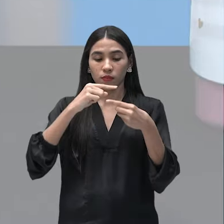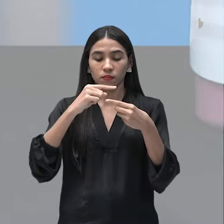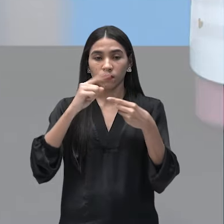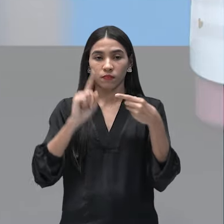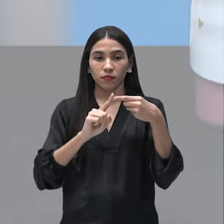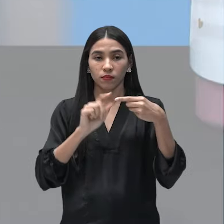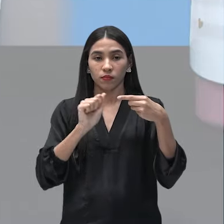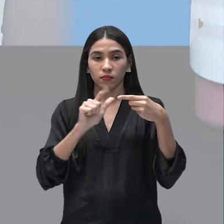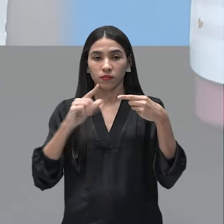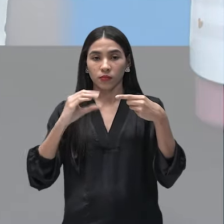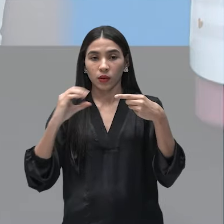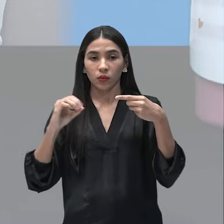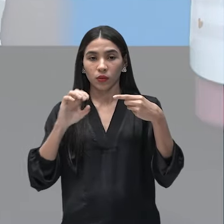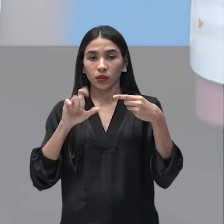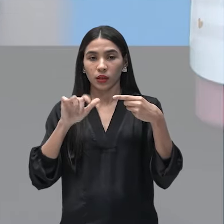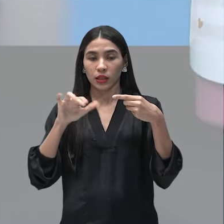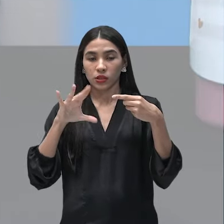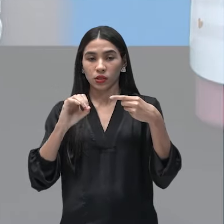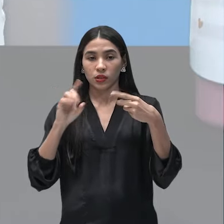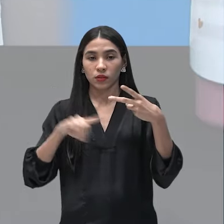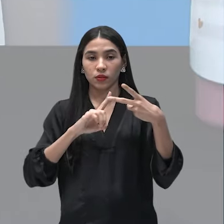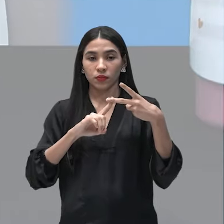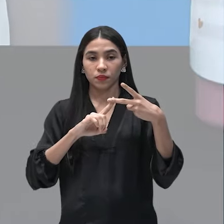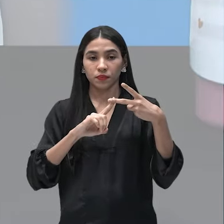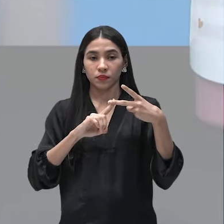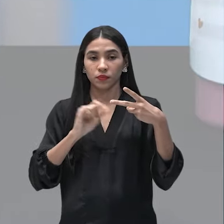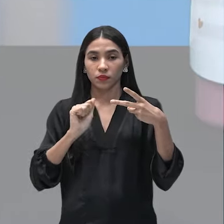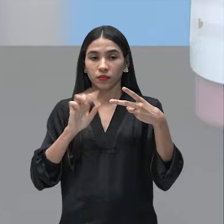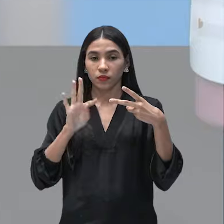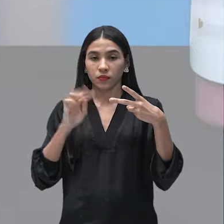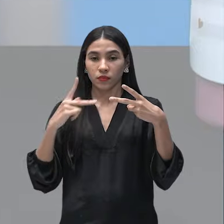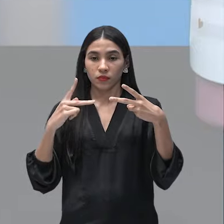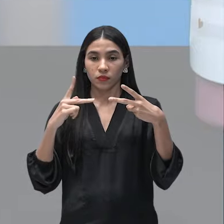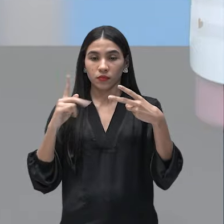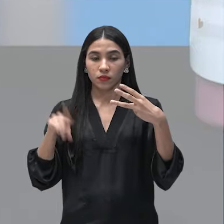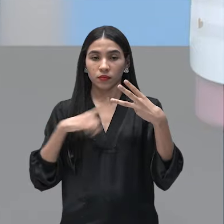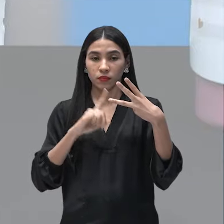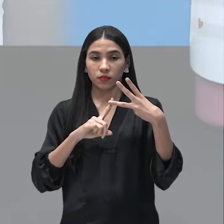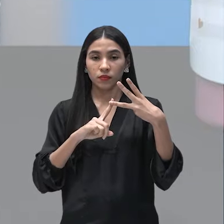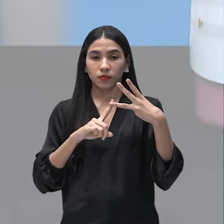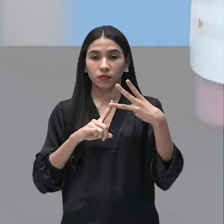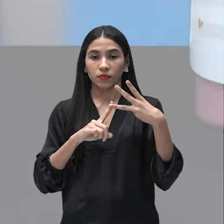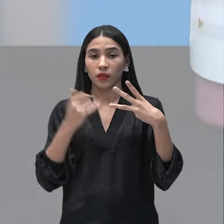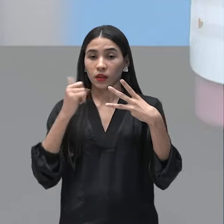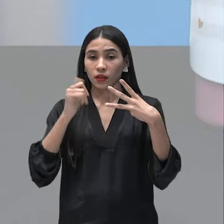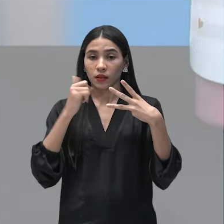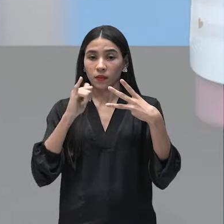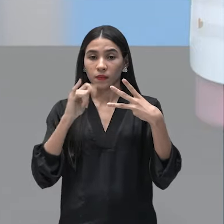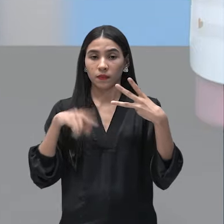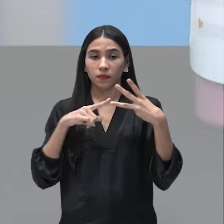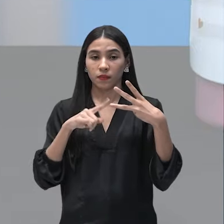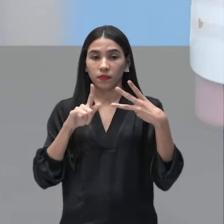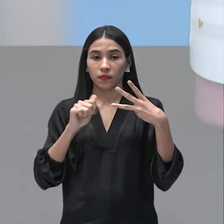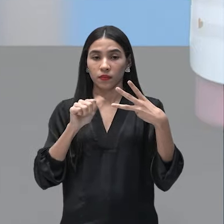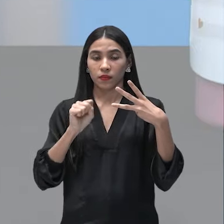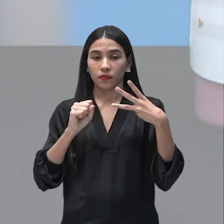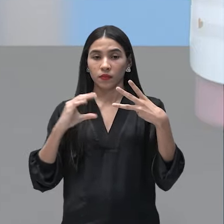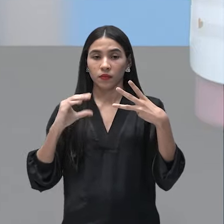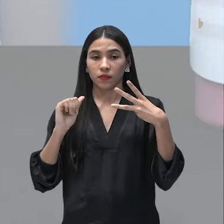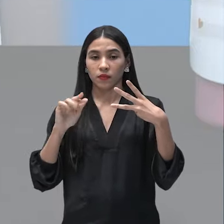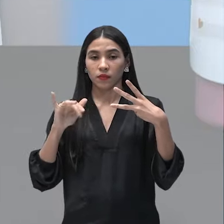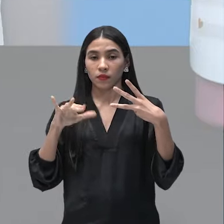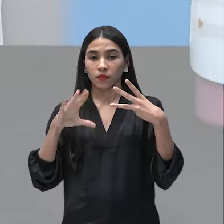o álcool etílico, que é o etanol, vai produzir também o ATP, que é a energia, e o gás carbônico, que a gente